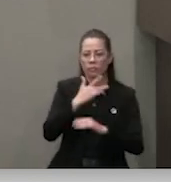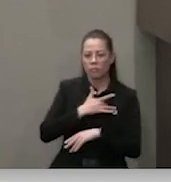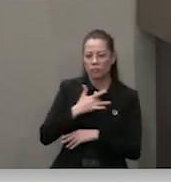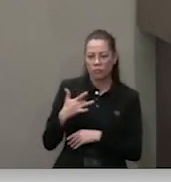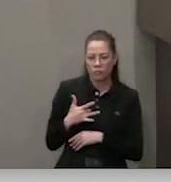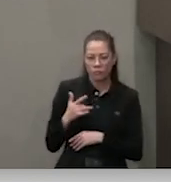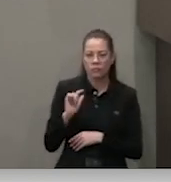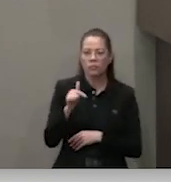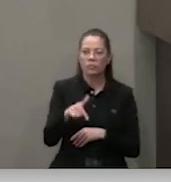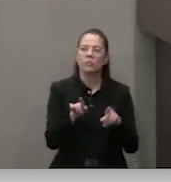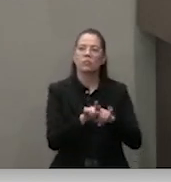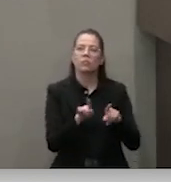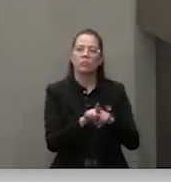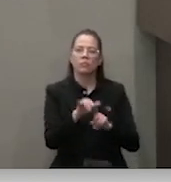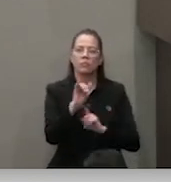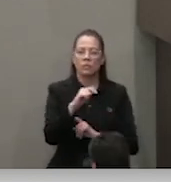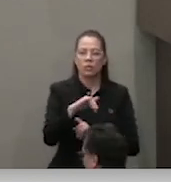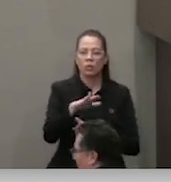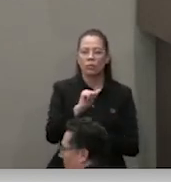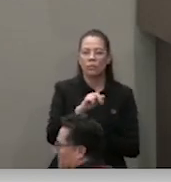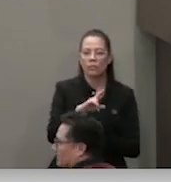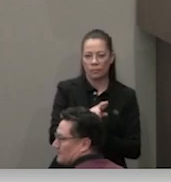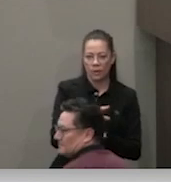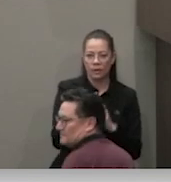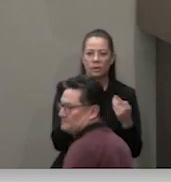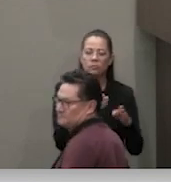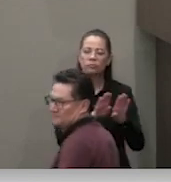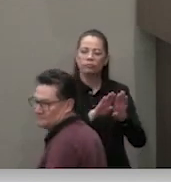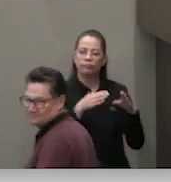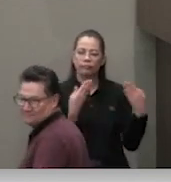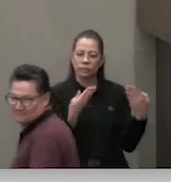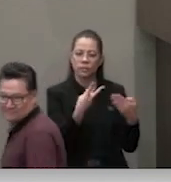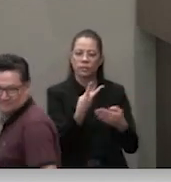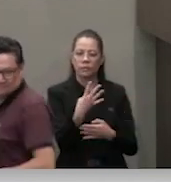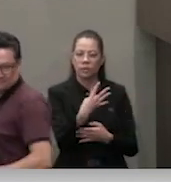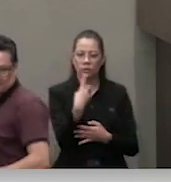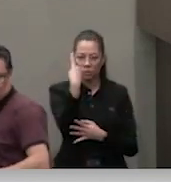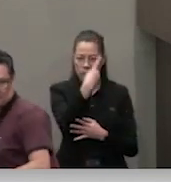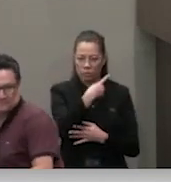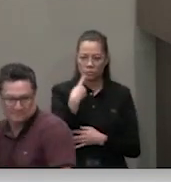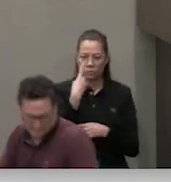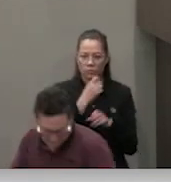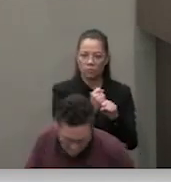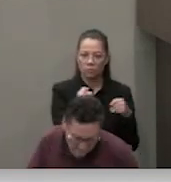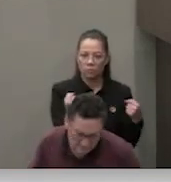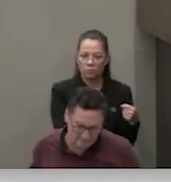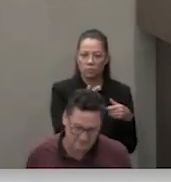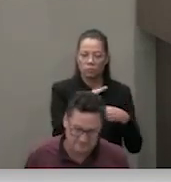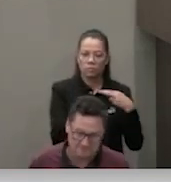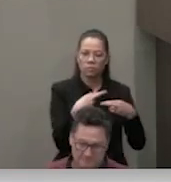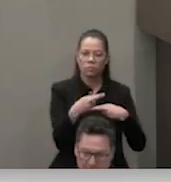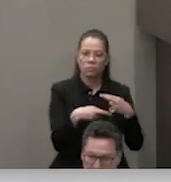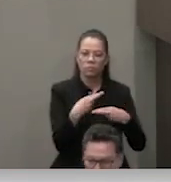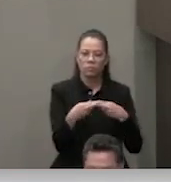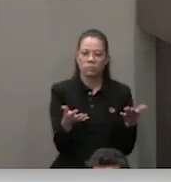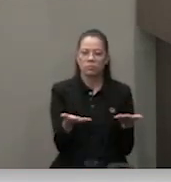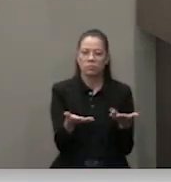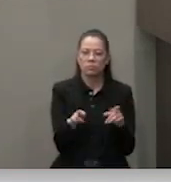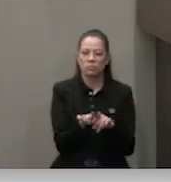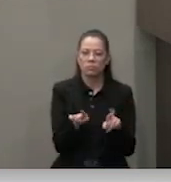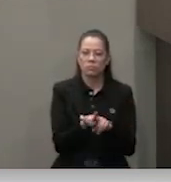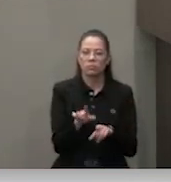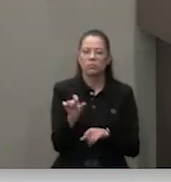né Vereador indomar Estaremos com o cais Petrópolis também que será 24 horas Qual tá passando por uma grande reforma e será também